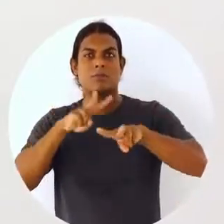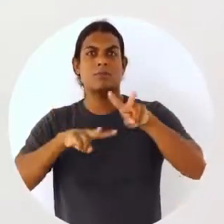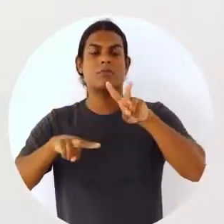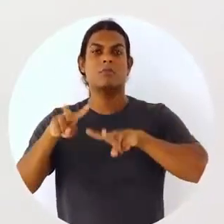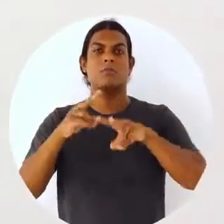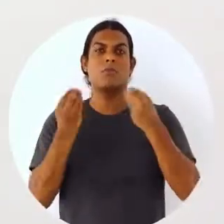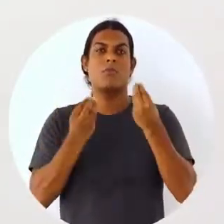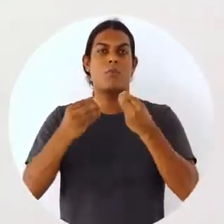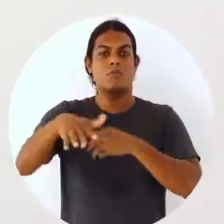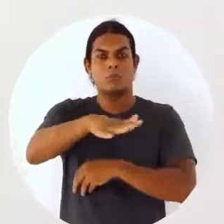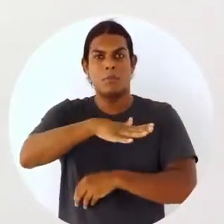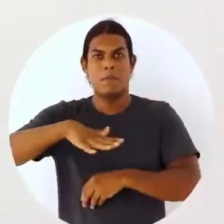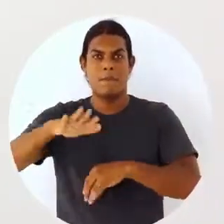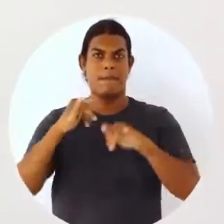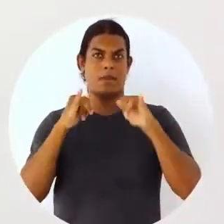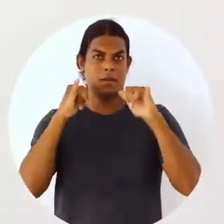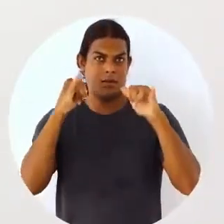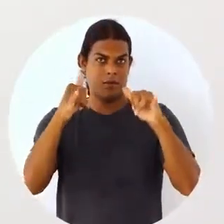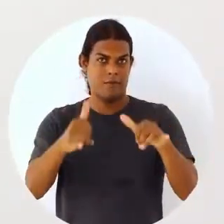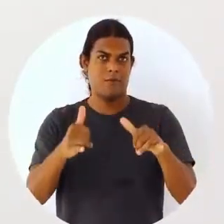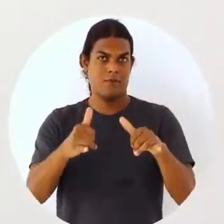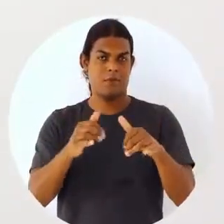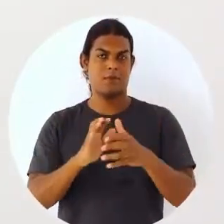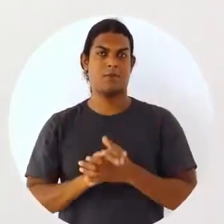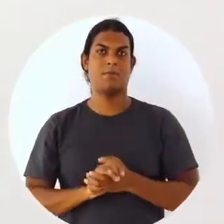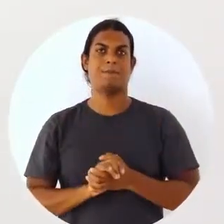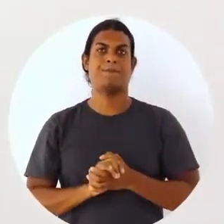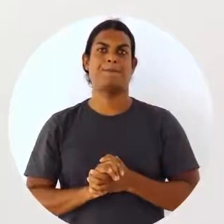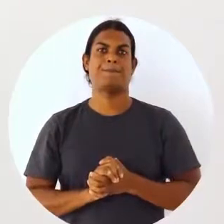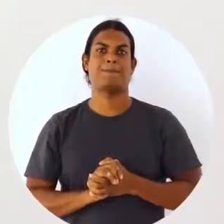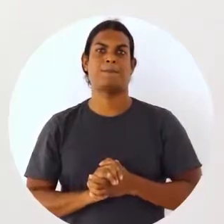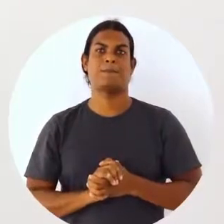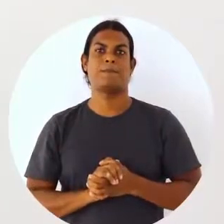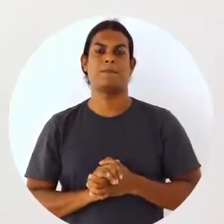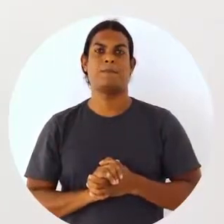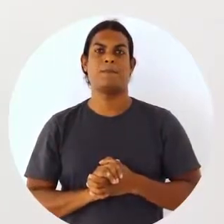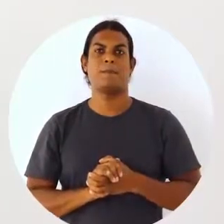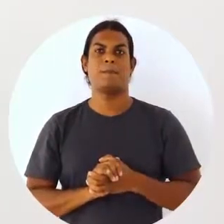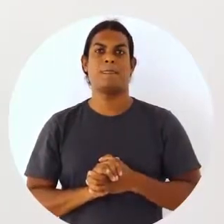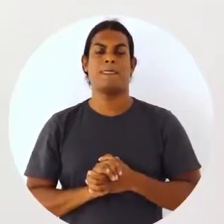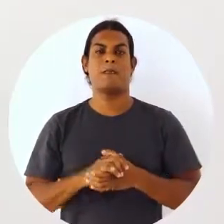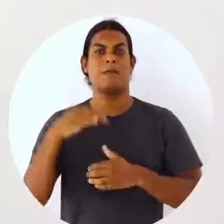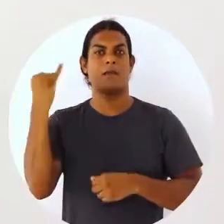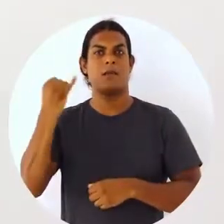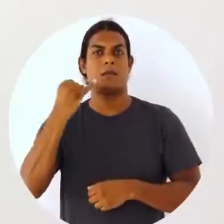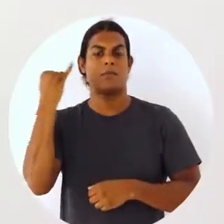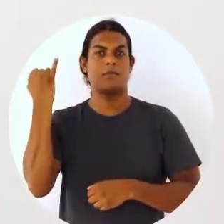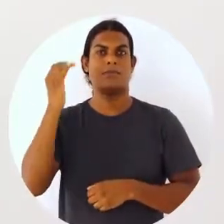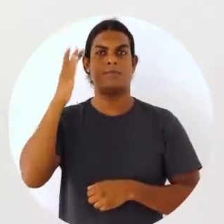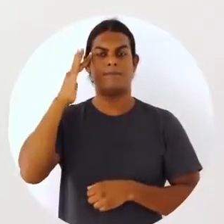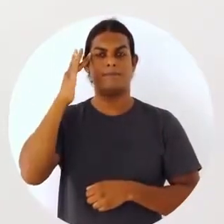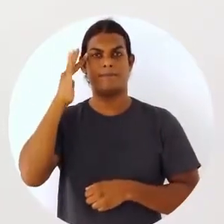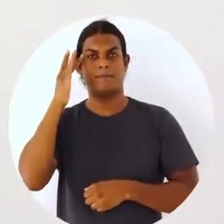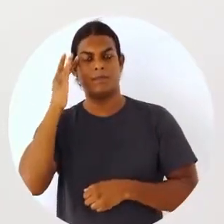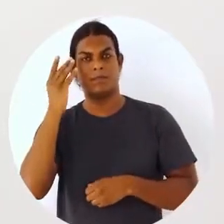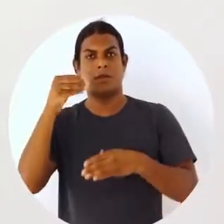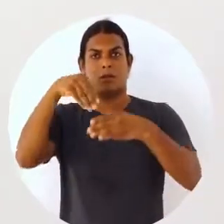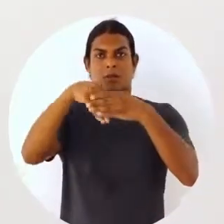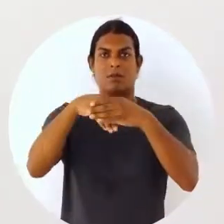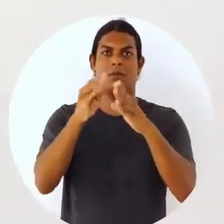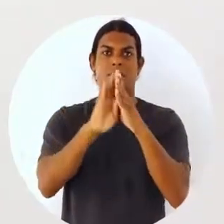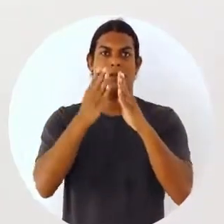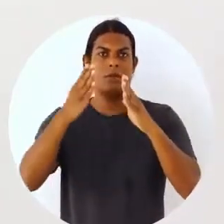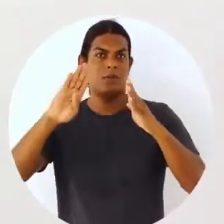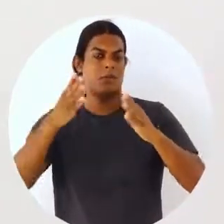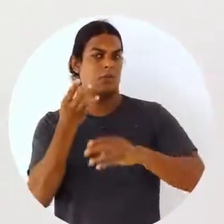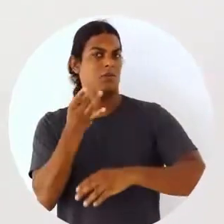de informação, elas devem ser geridas como tal. Ou seja, é importante a gente pensar que dentro da biblioteca a gente